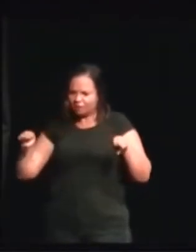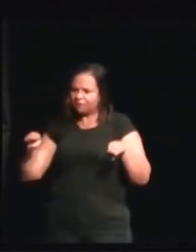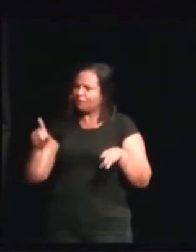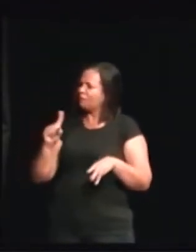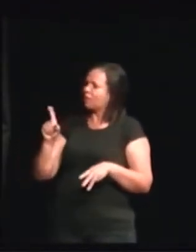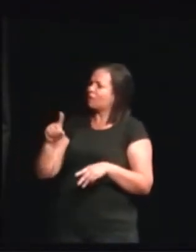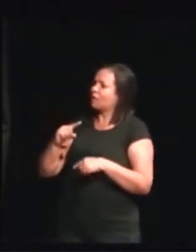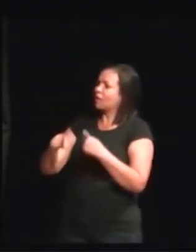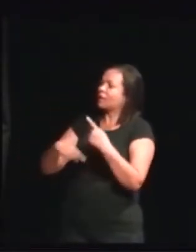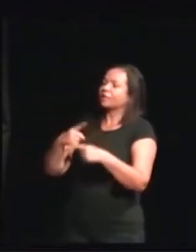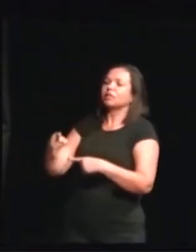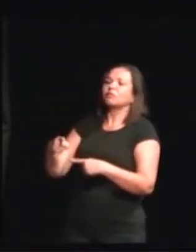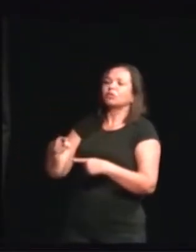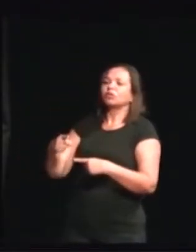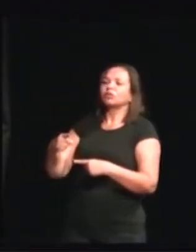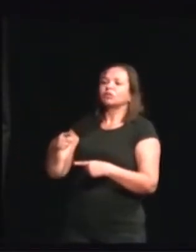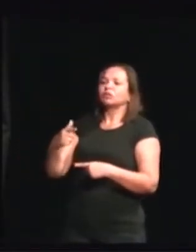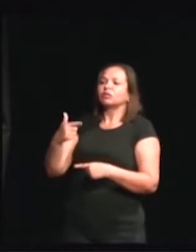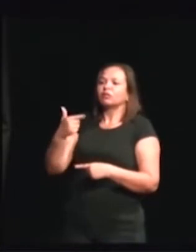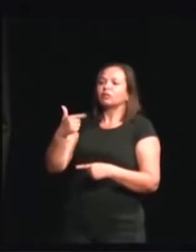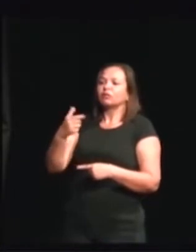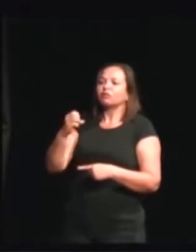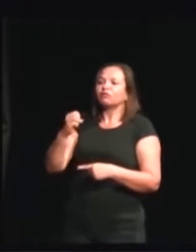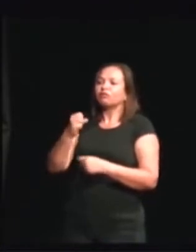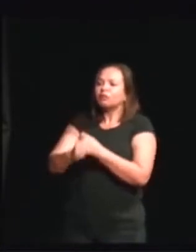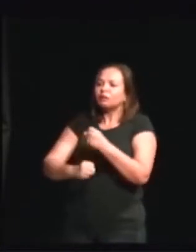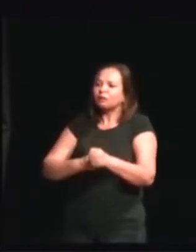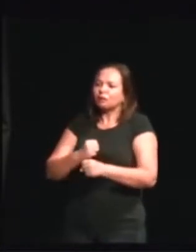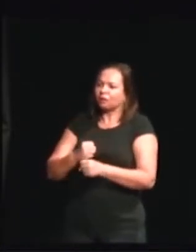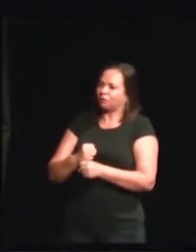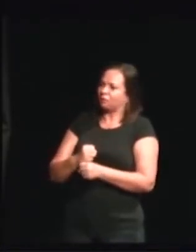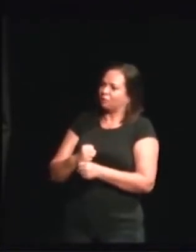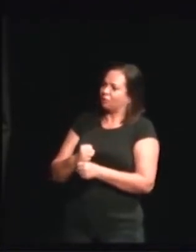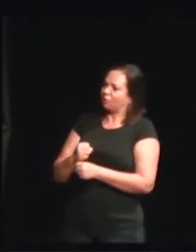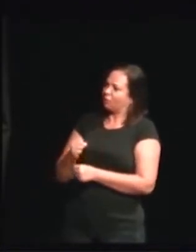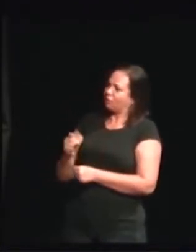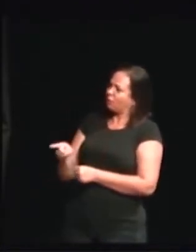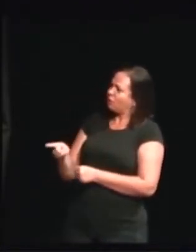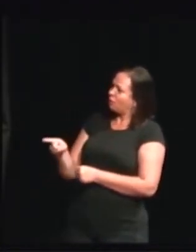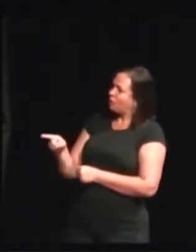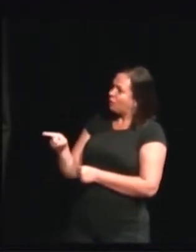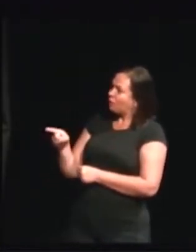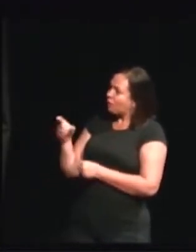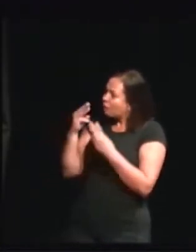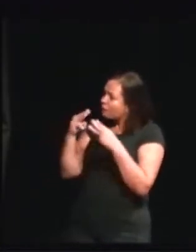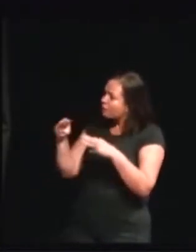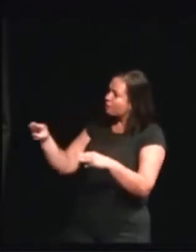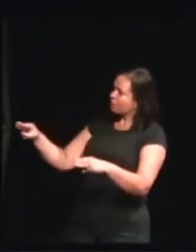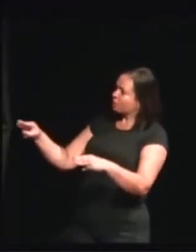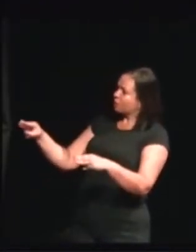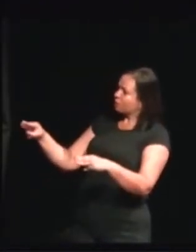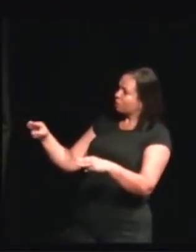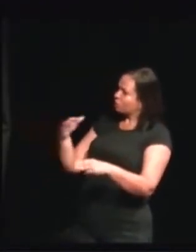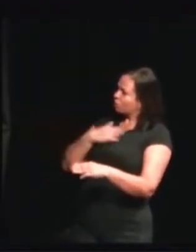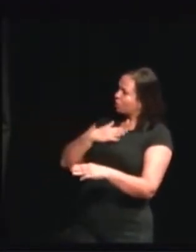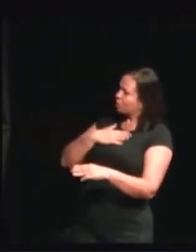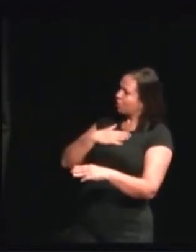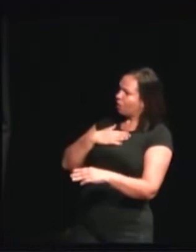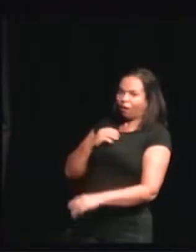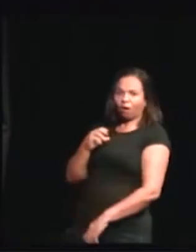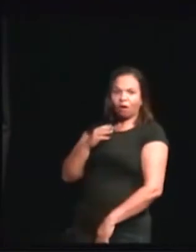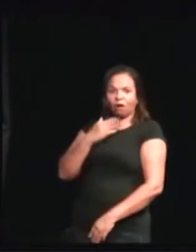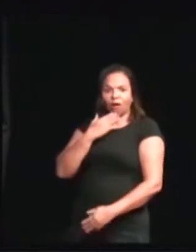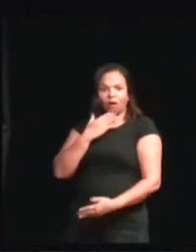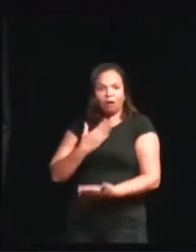dia ela disse: essa foi para mim. As pessoas ficaram: não, espera aí, calma, para o Evangelho. Que é isso, mamãe? O senhor está dizendo que foi para a senhora?